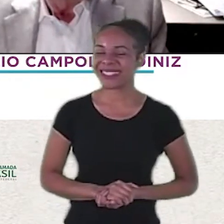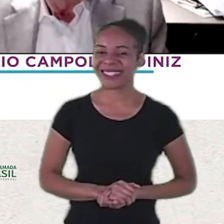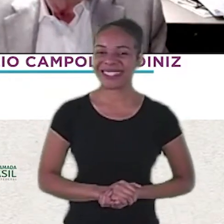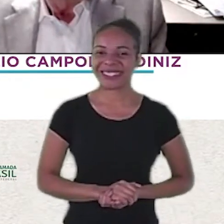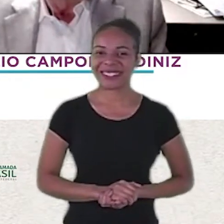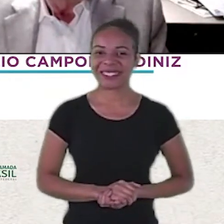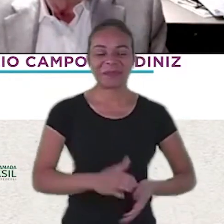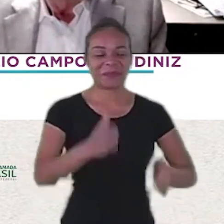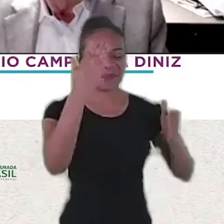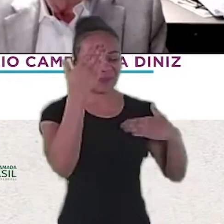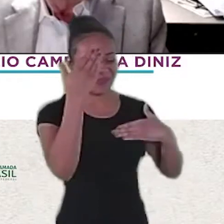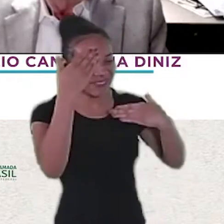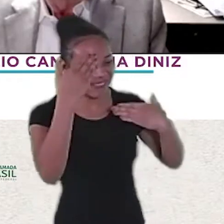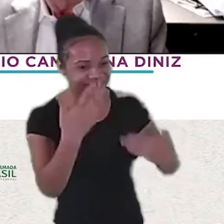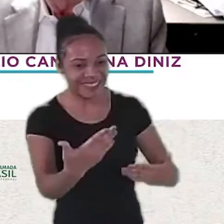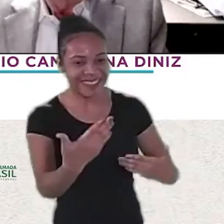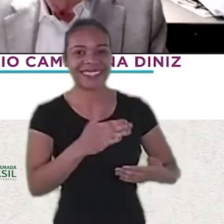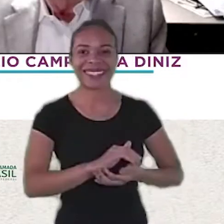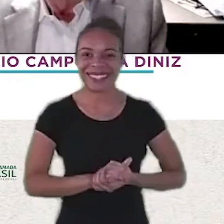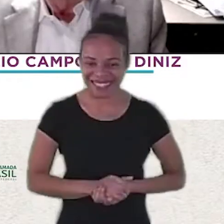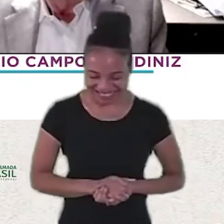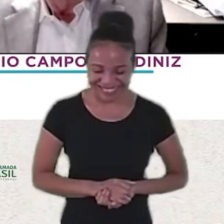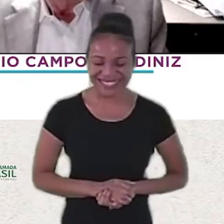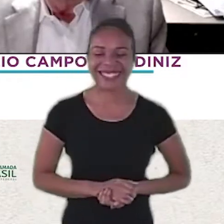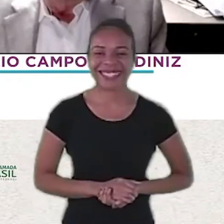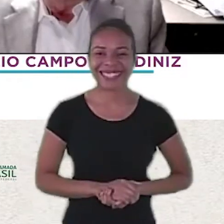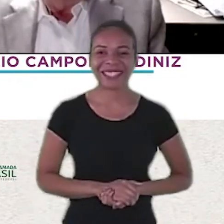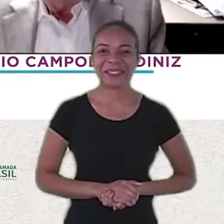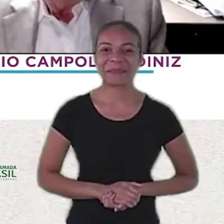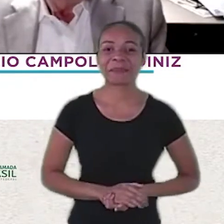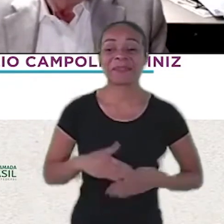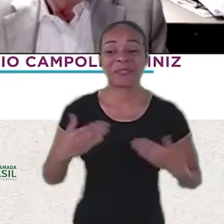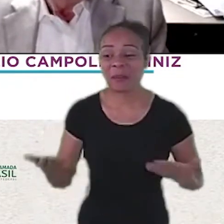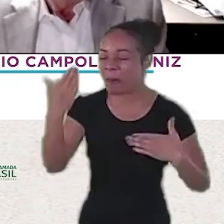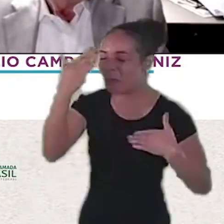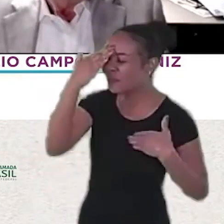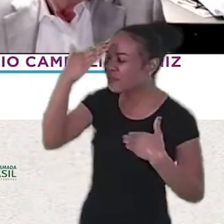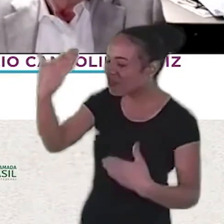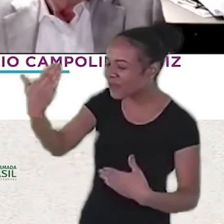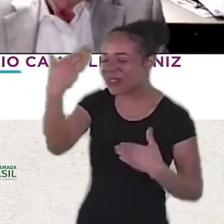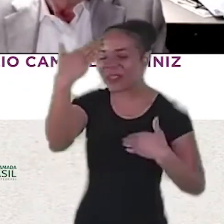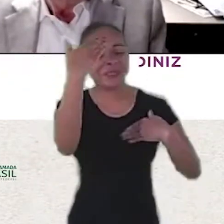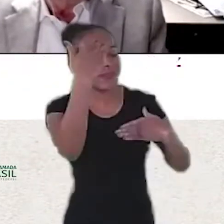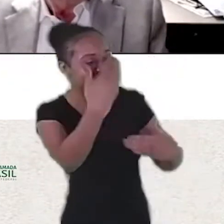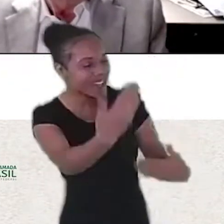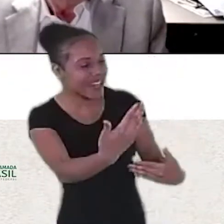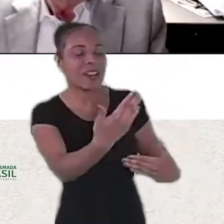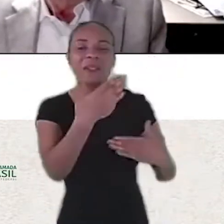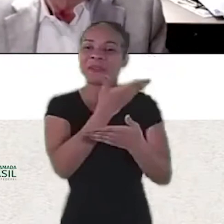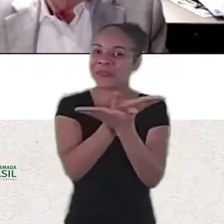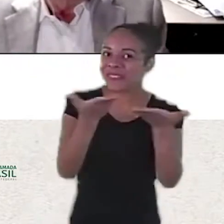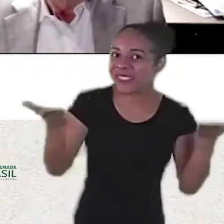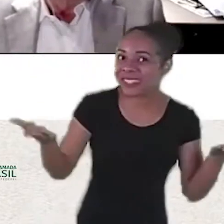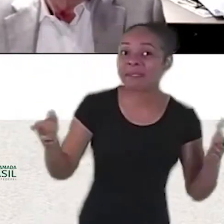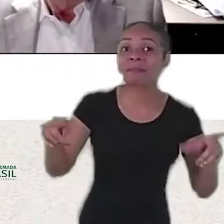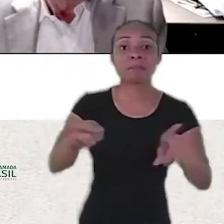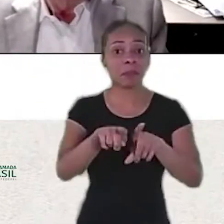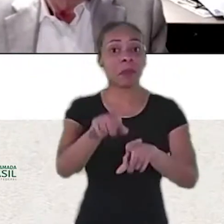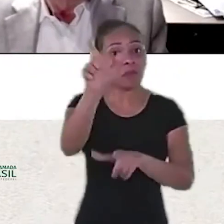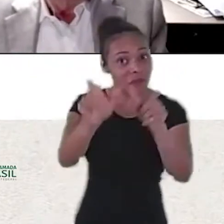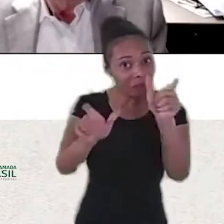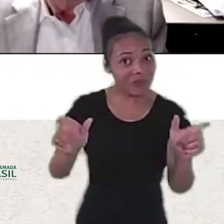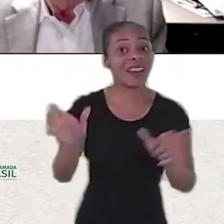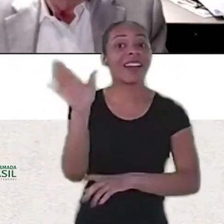Muito obrigado, viu? Queridos amigos, muito obrigado por quem nos assistiu. Eu também senti,